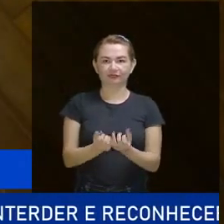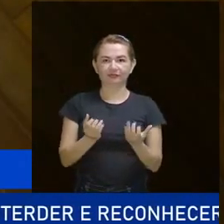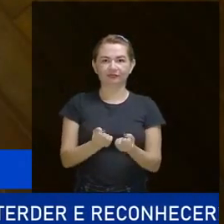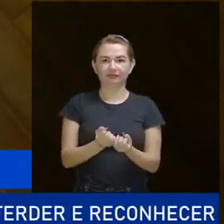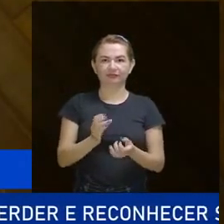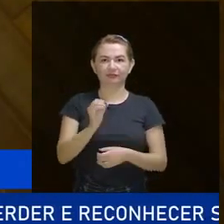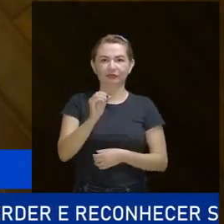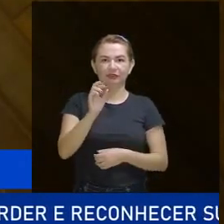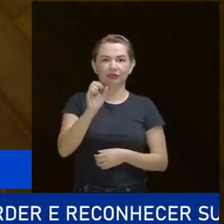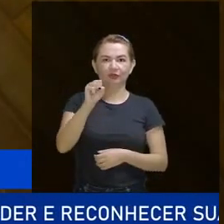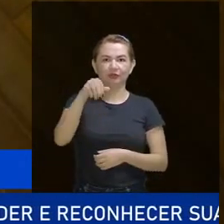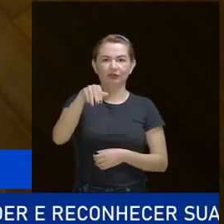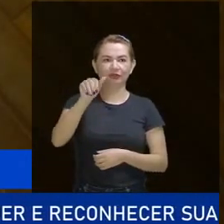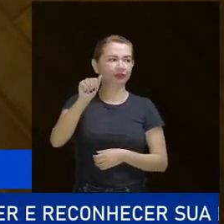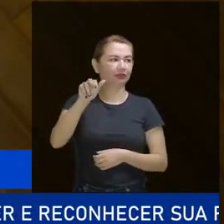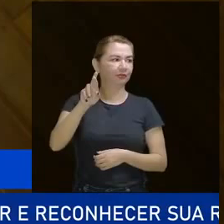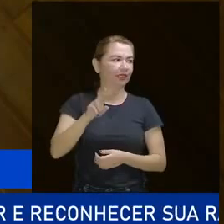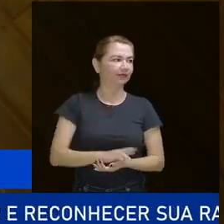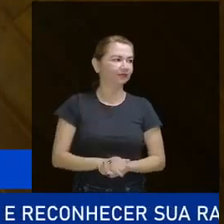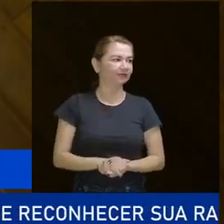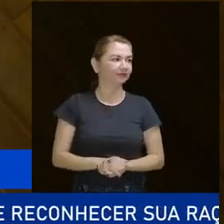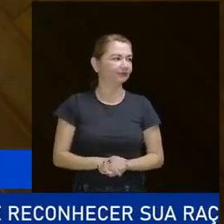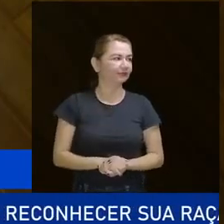Osmar Júnior.